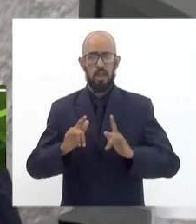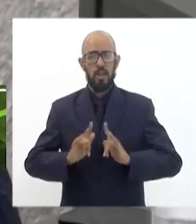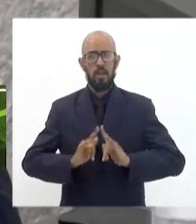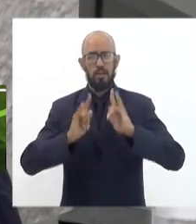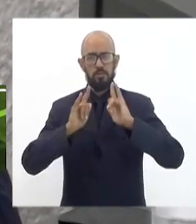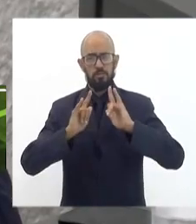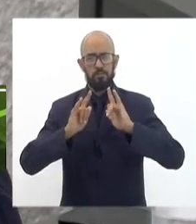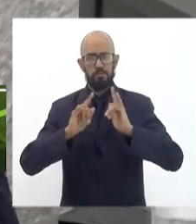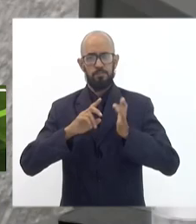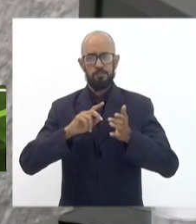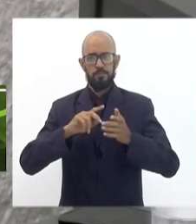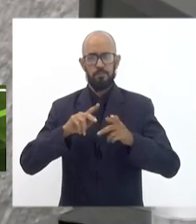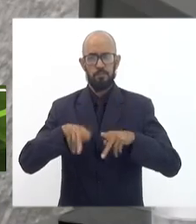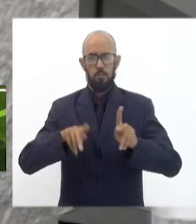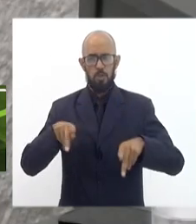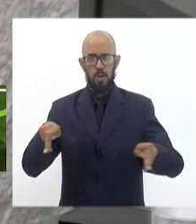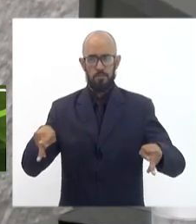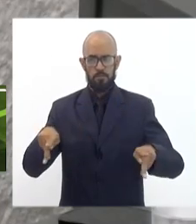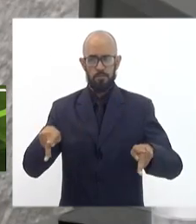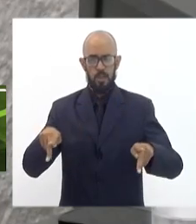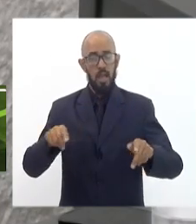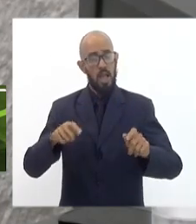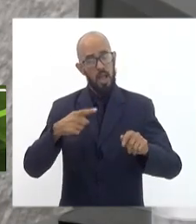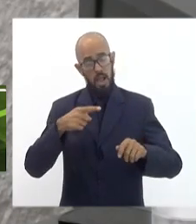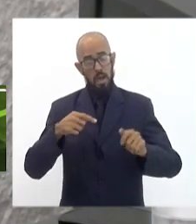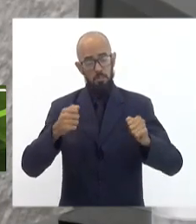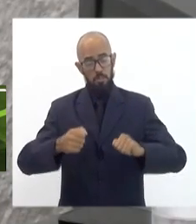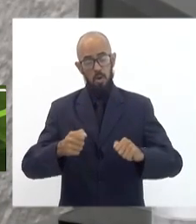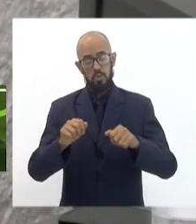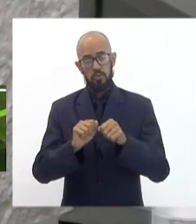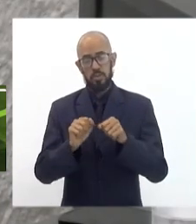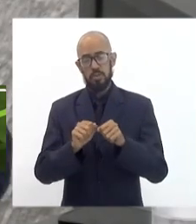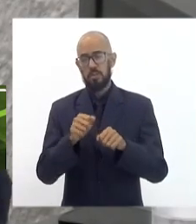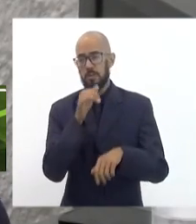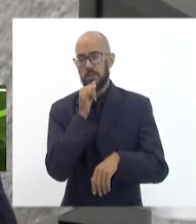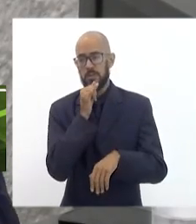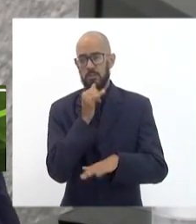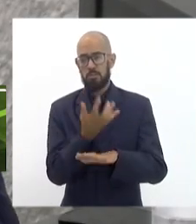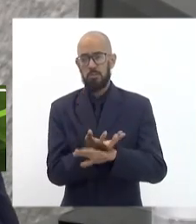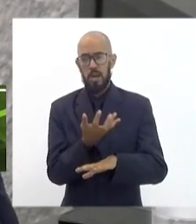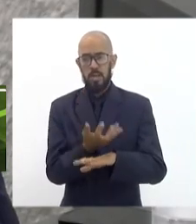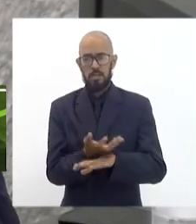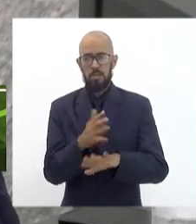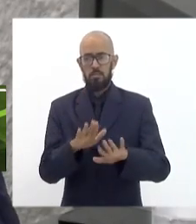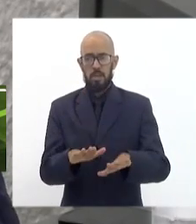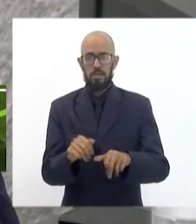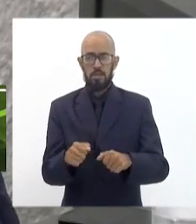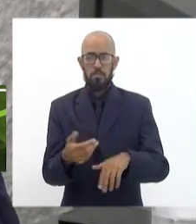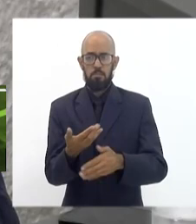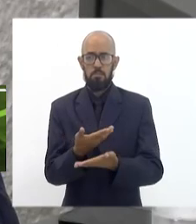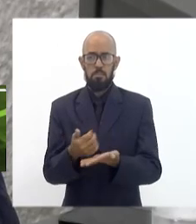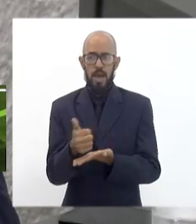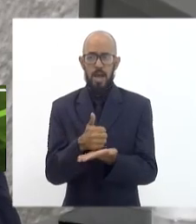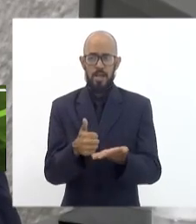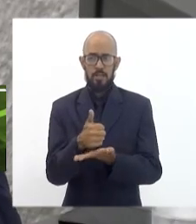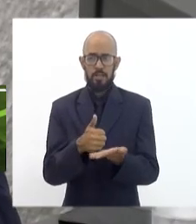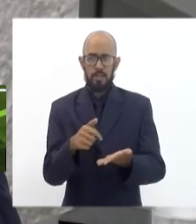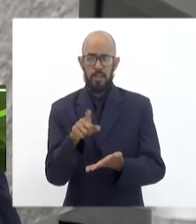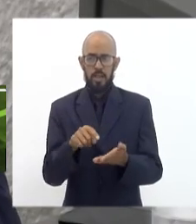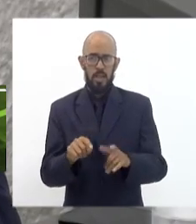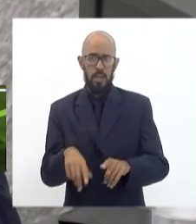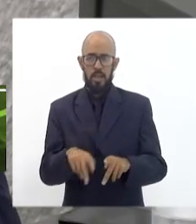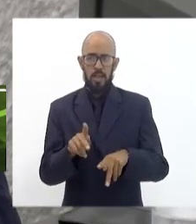possa fazer praça pode e mais é na Essência dela é a questão de